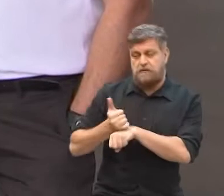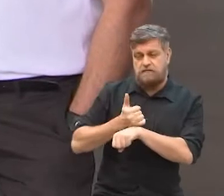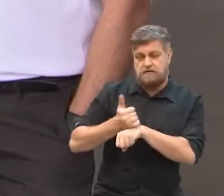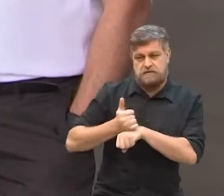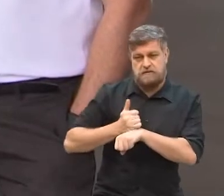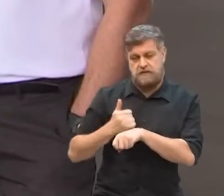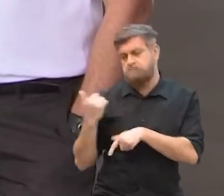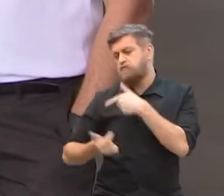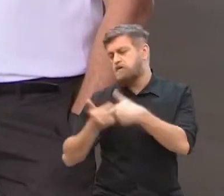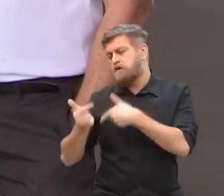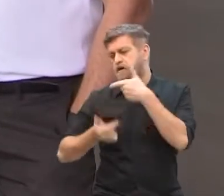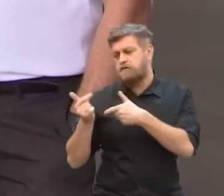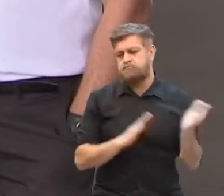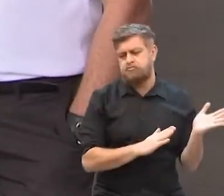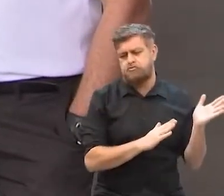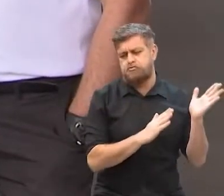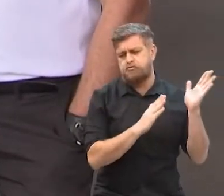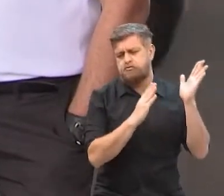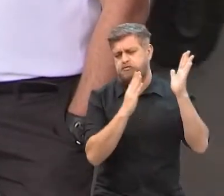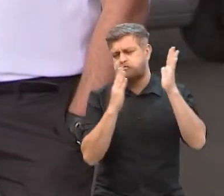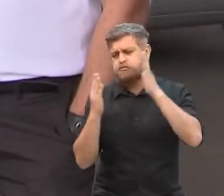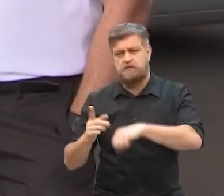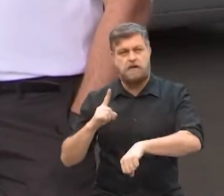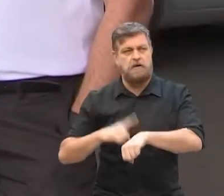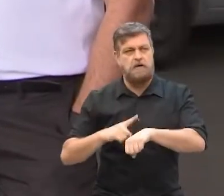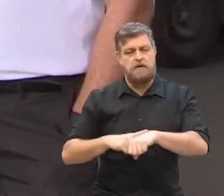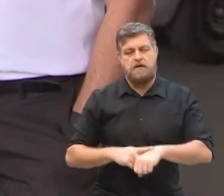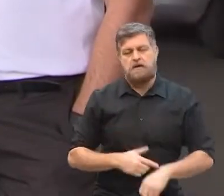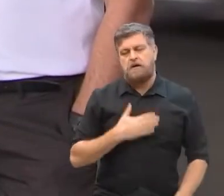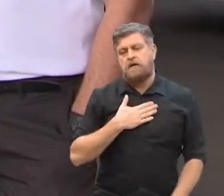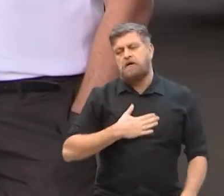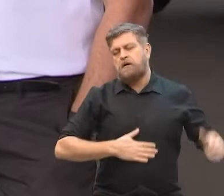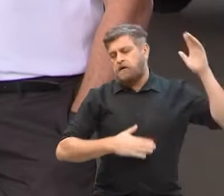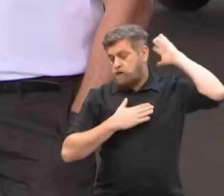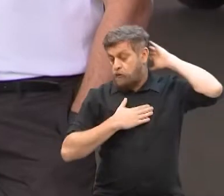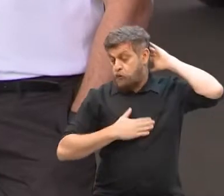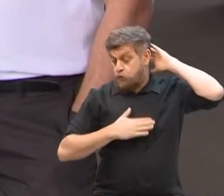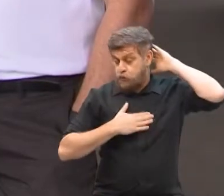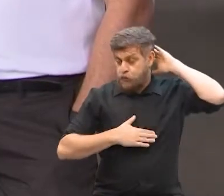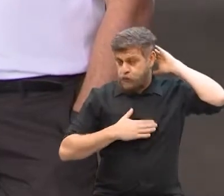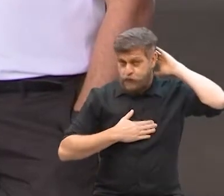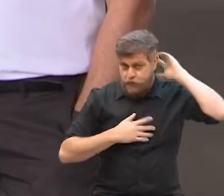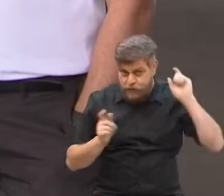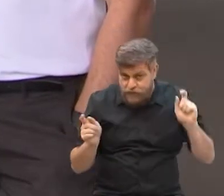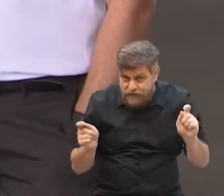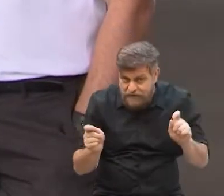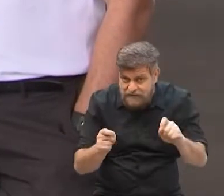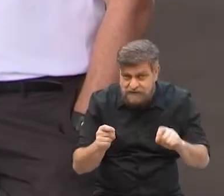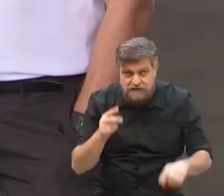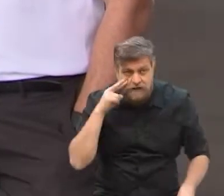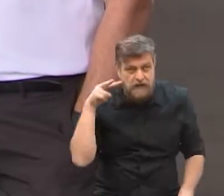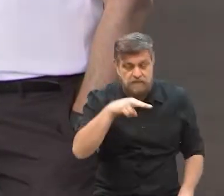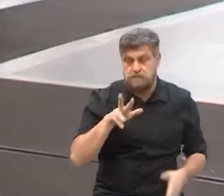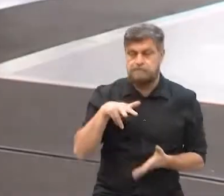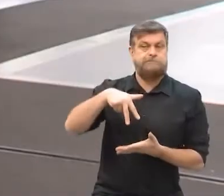horário de trabalho, mas você fica... Tem alguns momentos que você consegue parar um pouquinho, dar uma respirada, né? O frentista